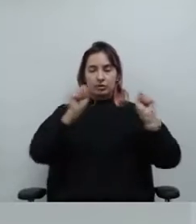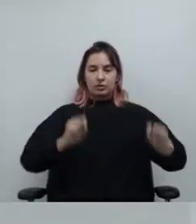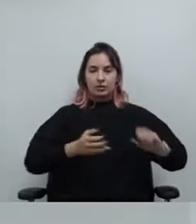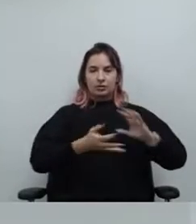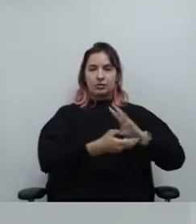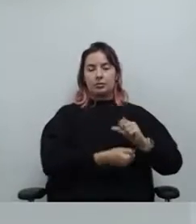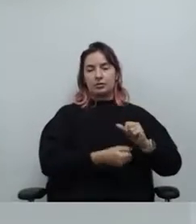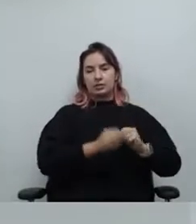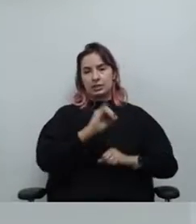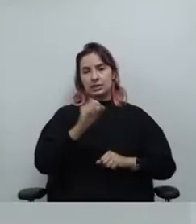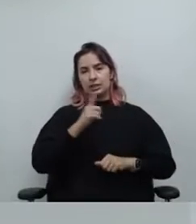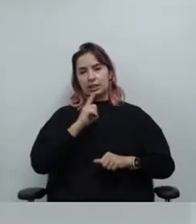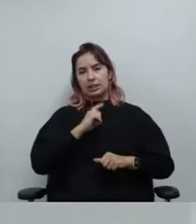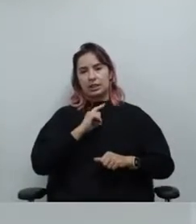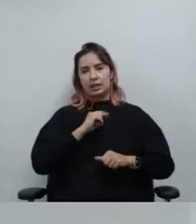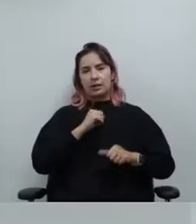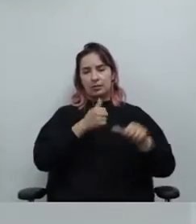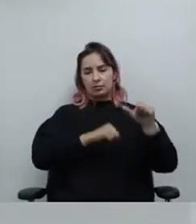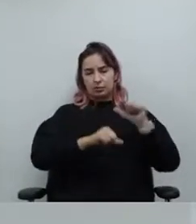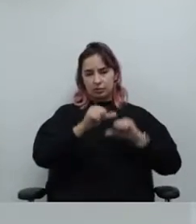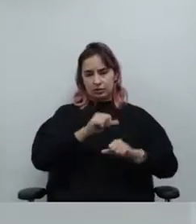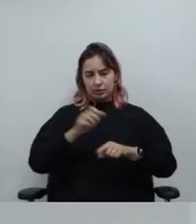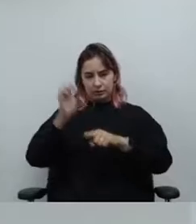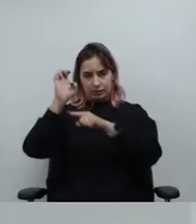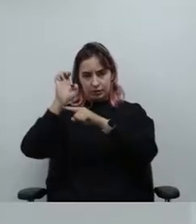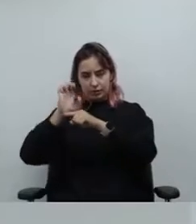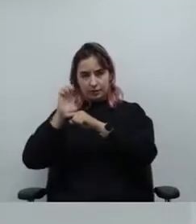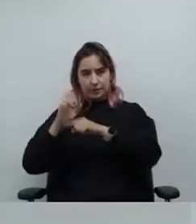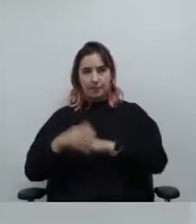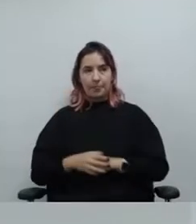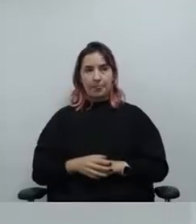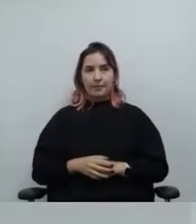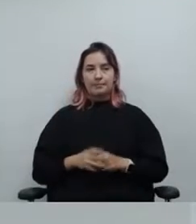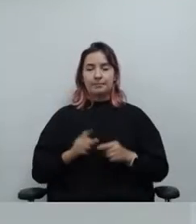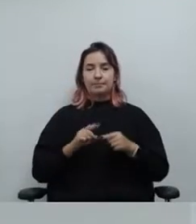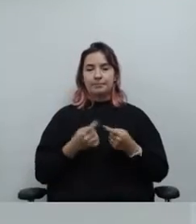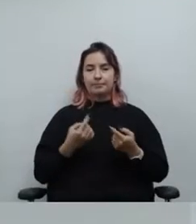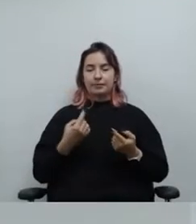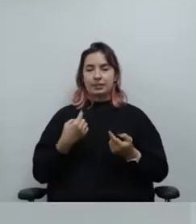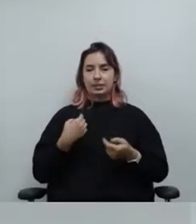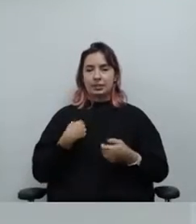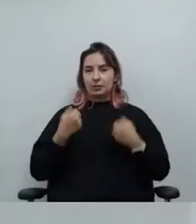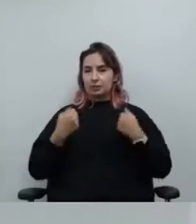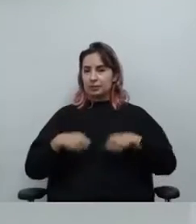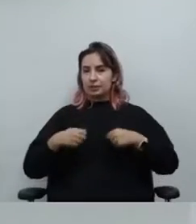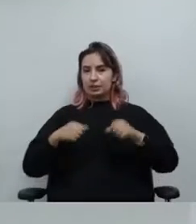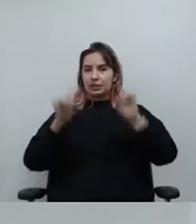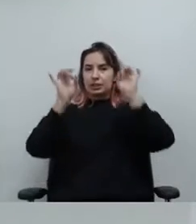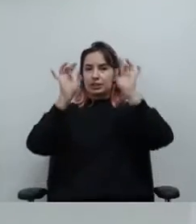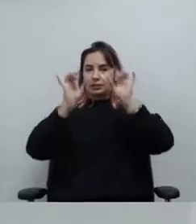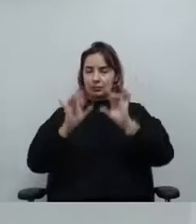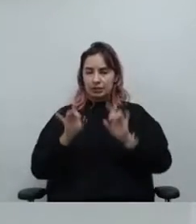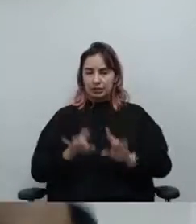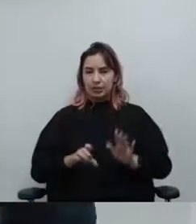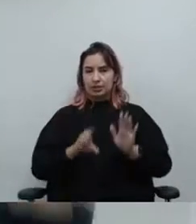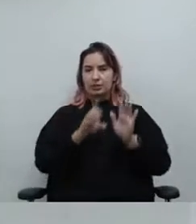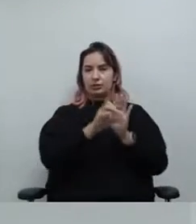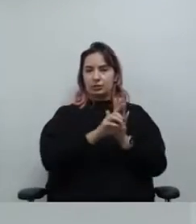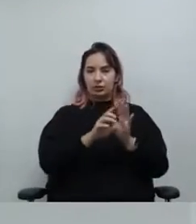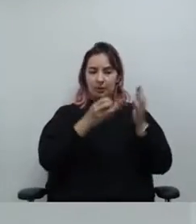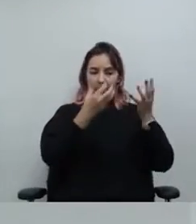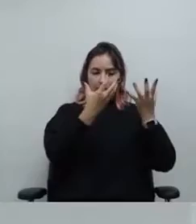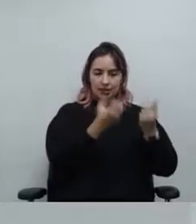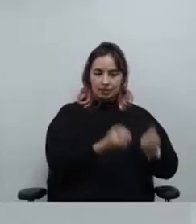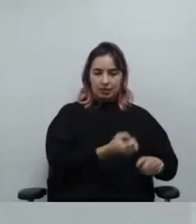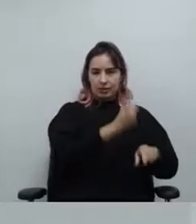essas violações por parte do Estado. Infelizmente, eu tenho tido que virar especialista em direito para convencer o